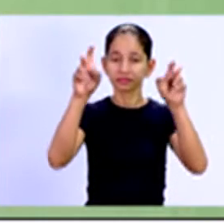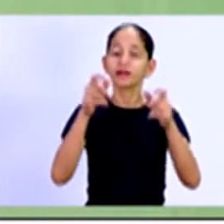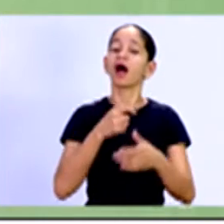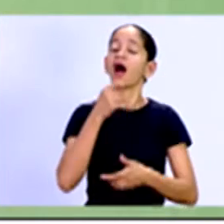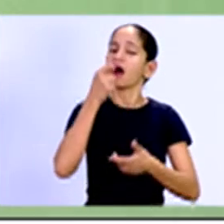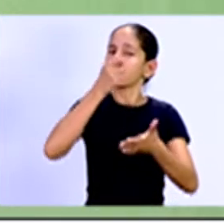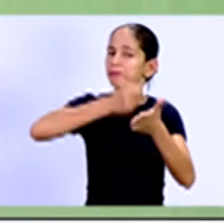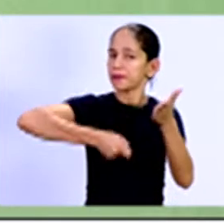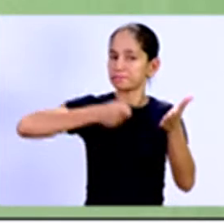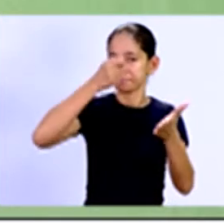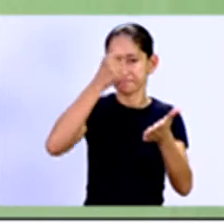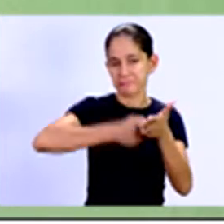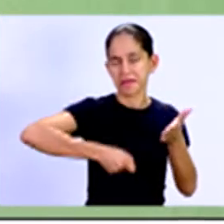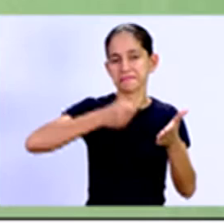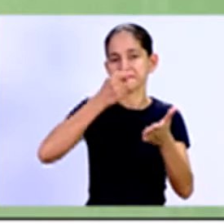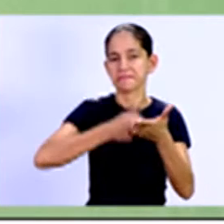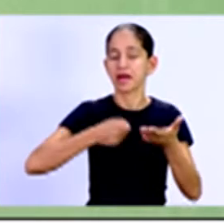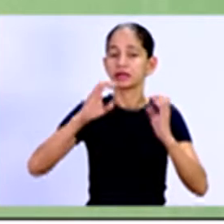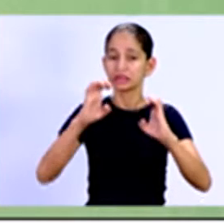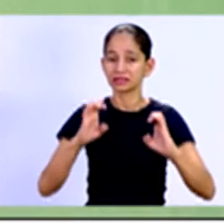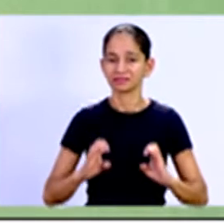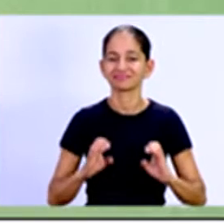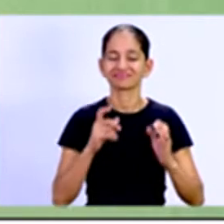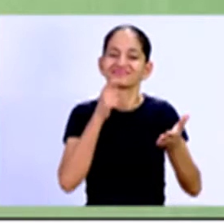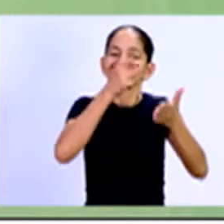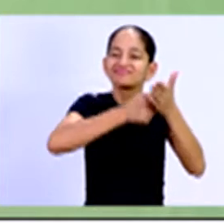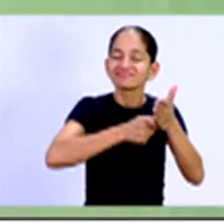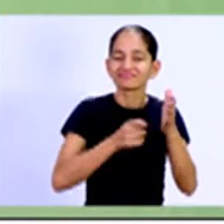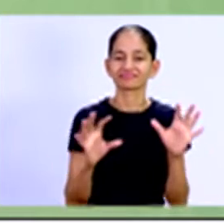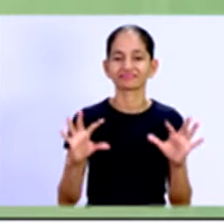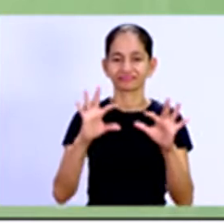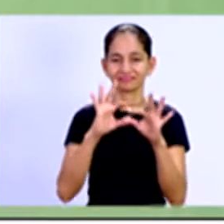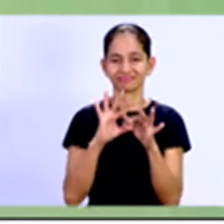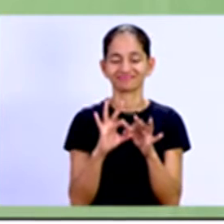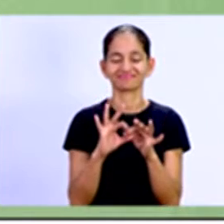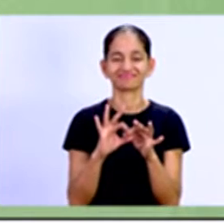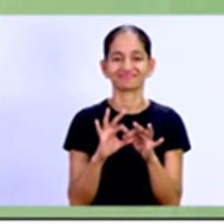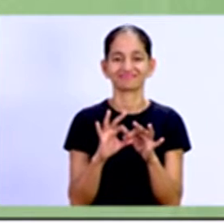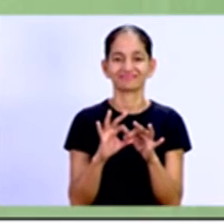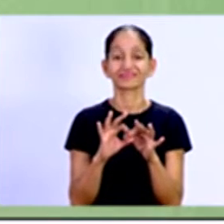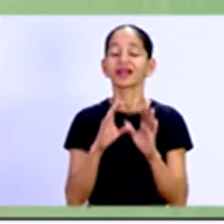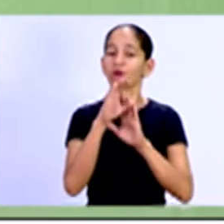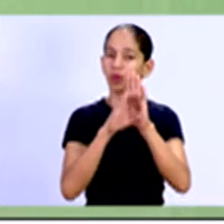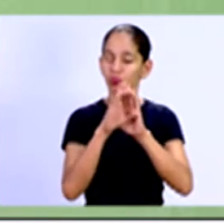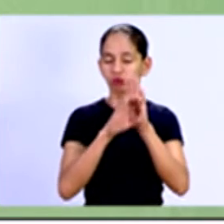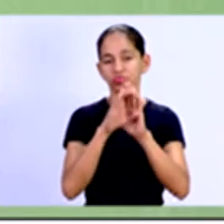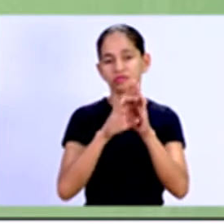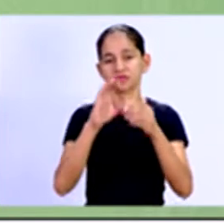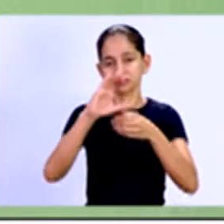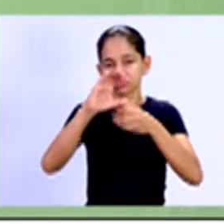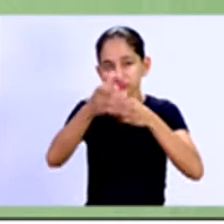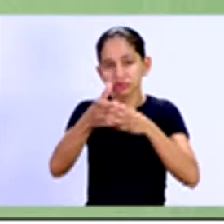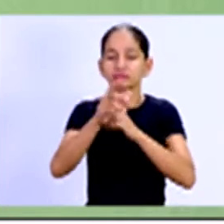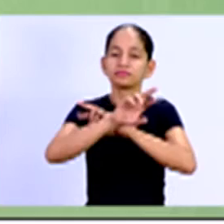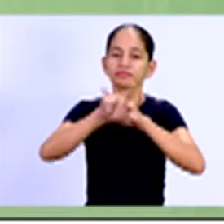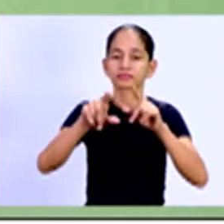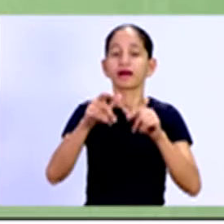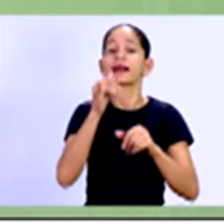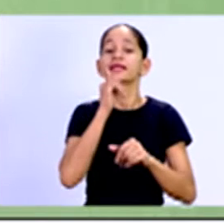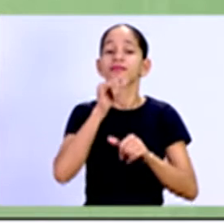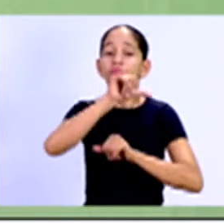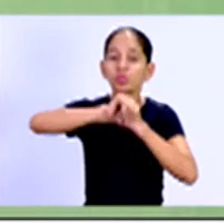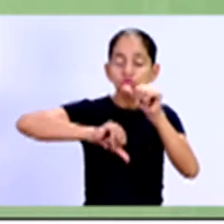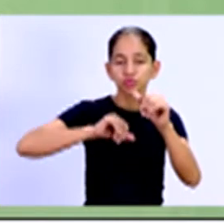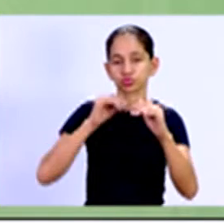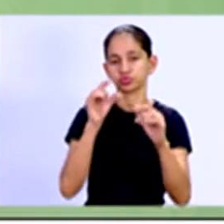A ética como dever, ou seja, a deontologia. Para Kant, a ação moral